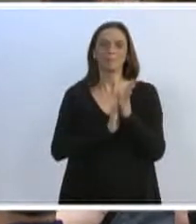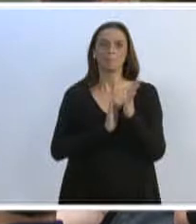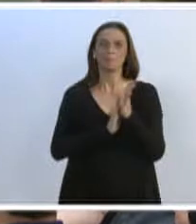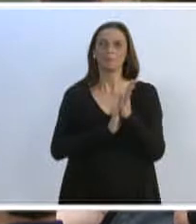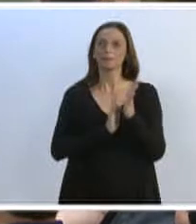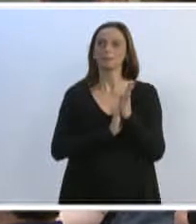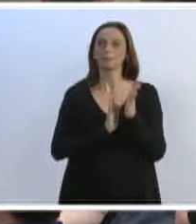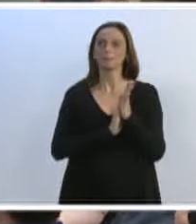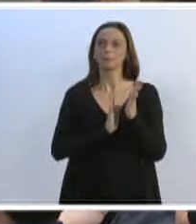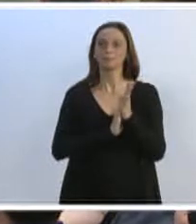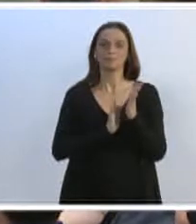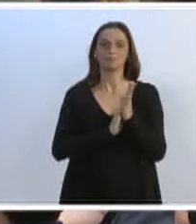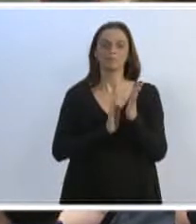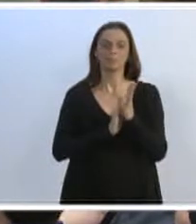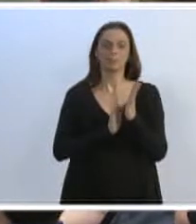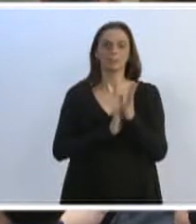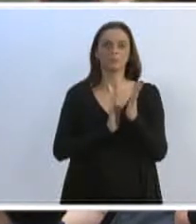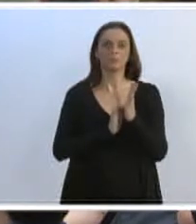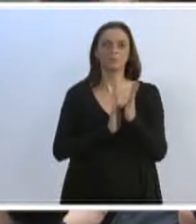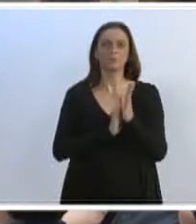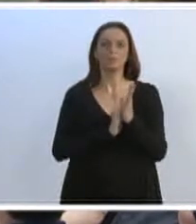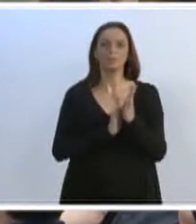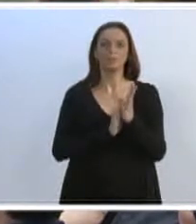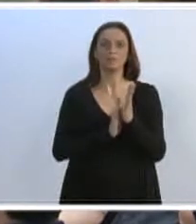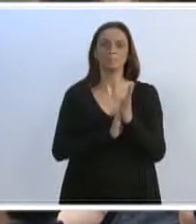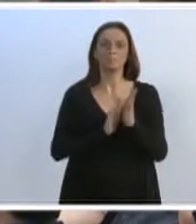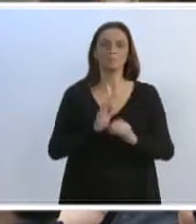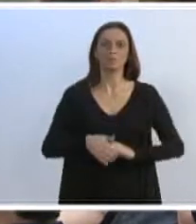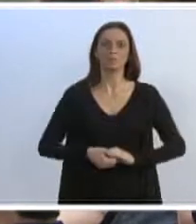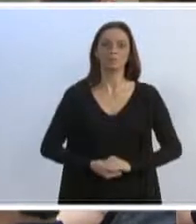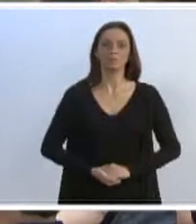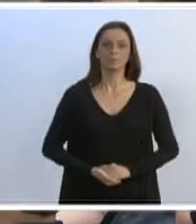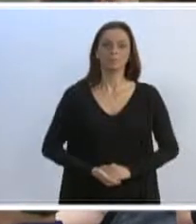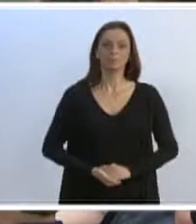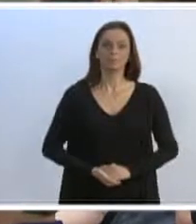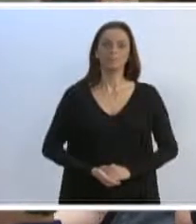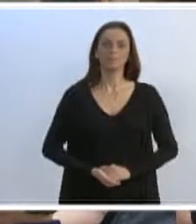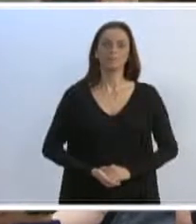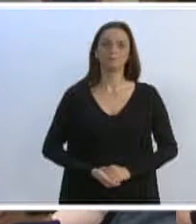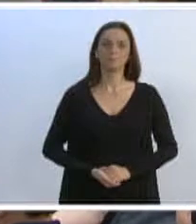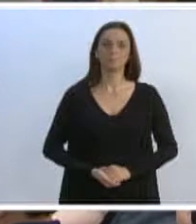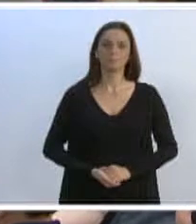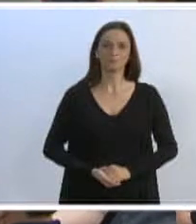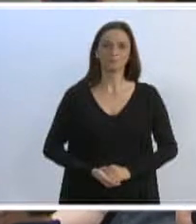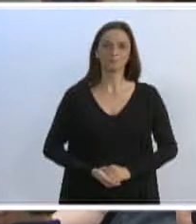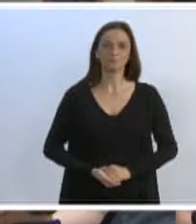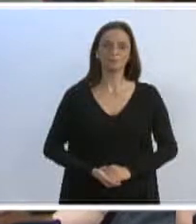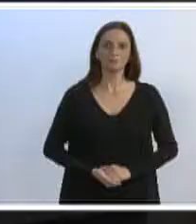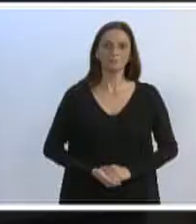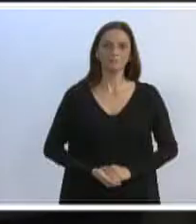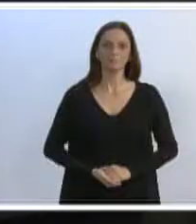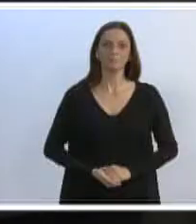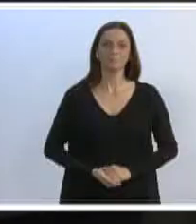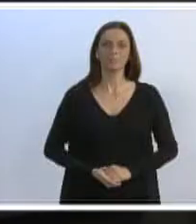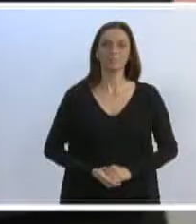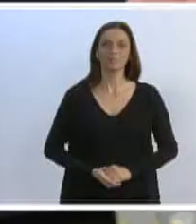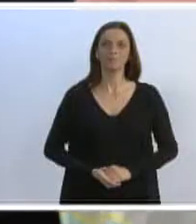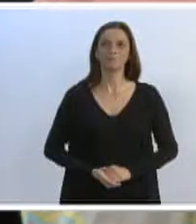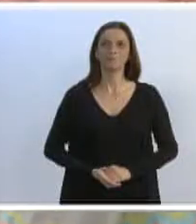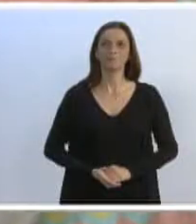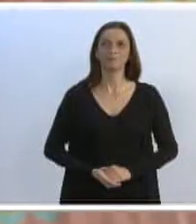Por fim, é preciso aqui fazer 3 agradecimentos especiais. O primeiro é a senhora